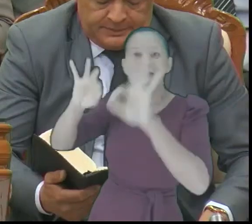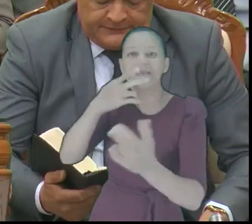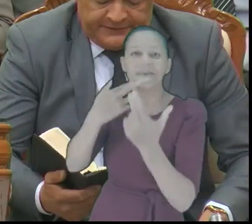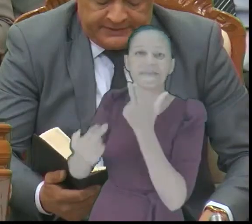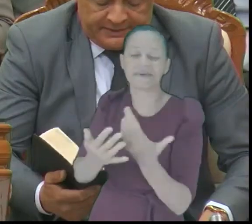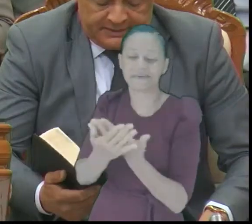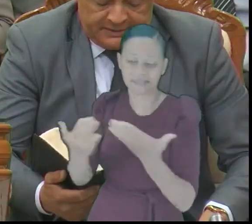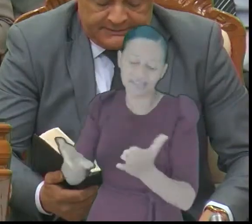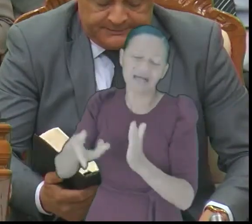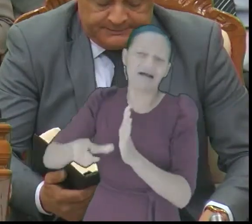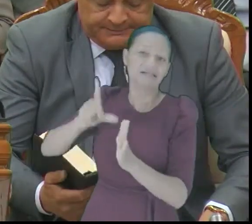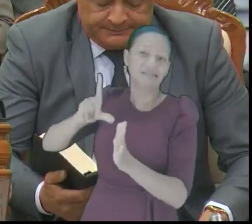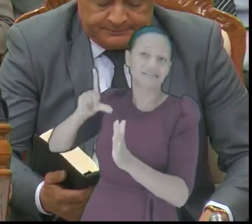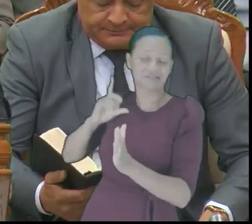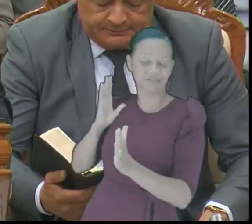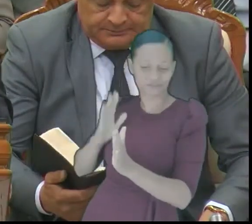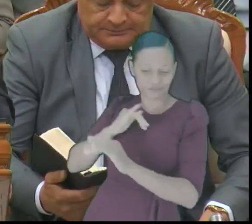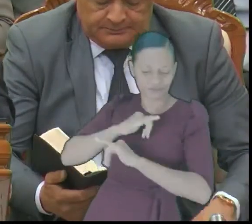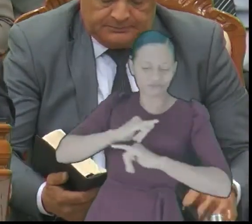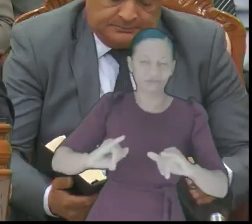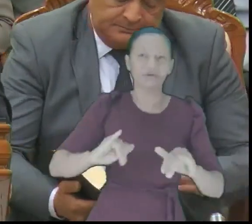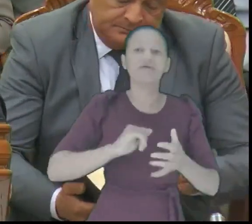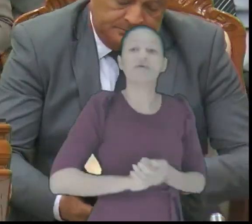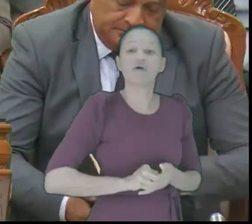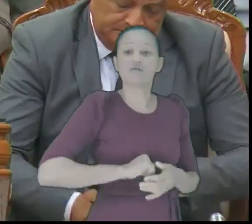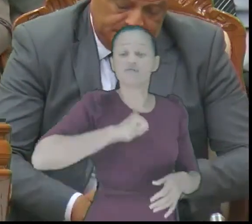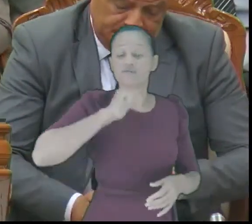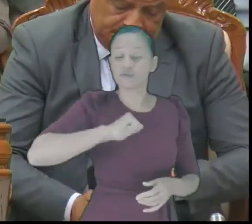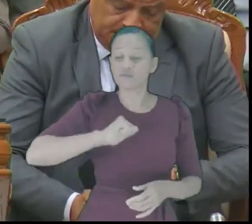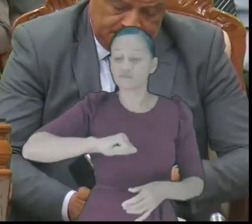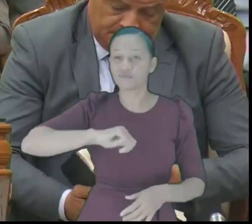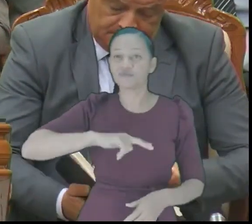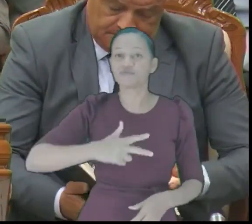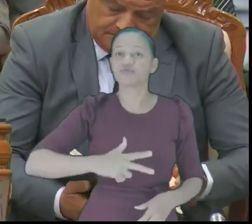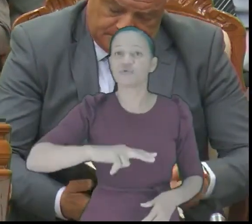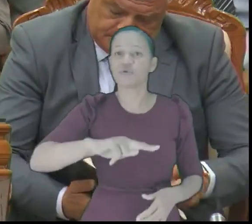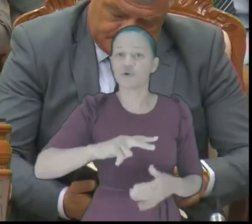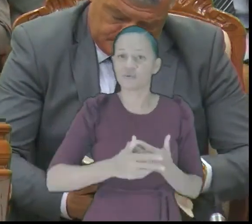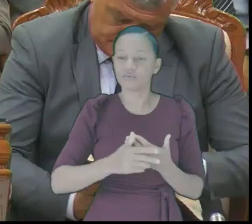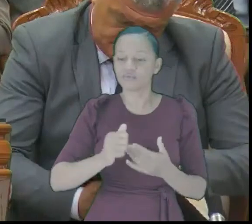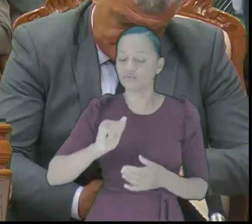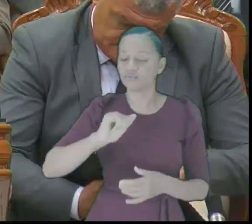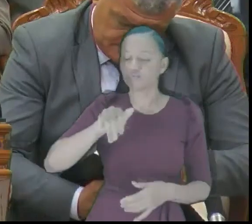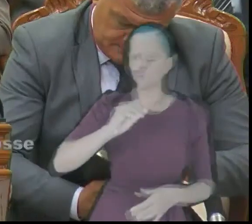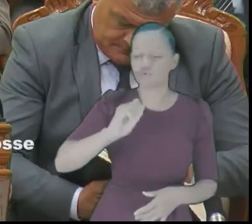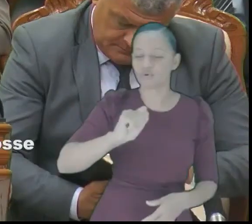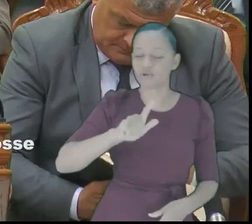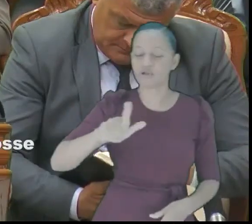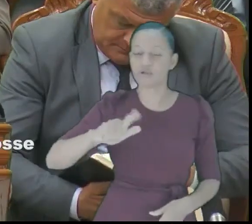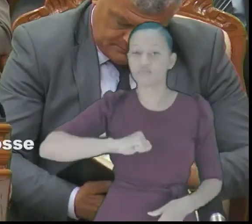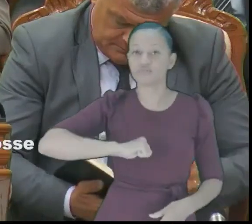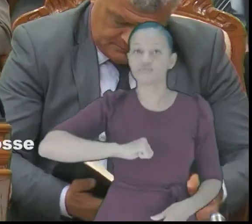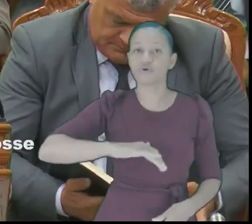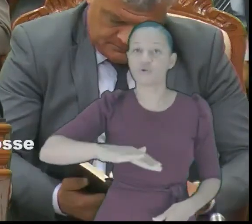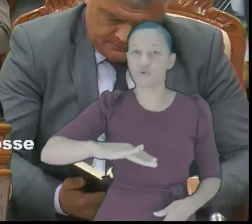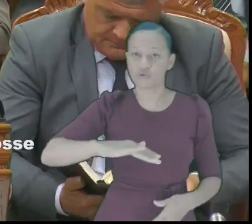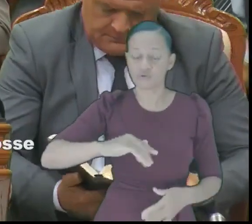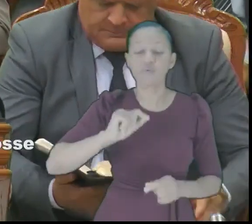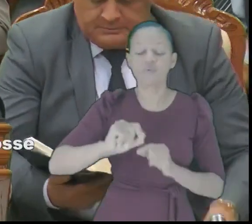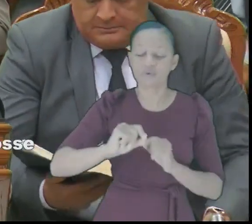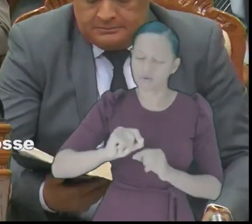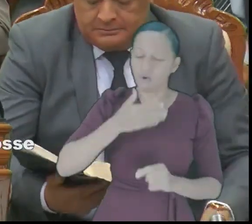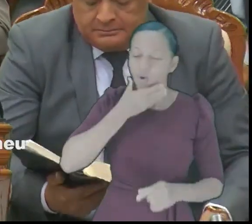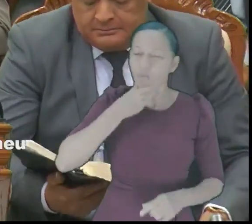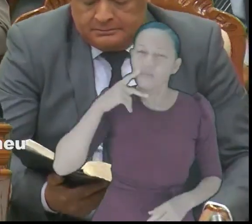dos profetas. Vamos ver Joel 2, 28 e 29. Joel é chamado o profeta